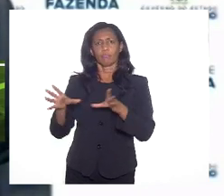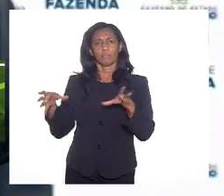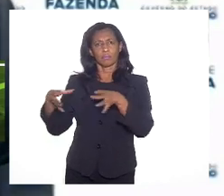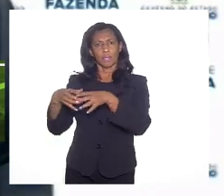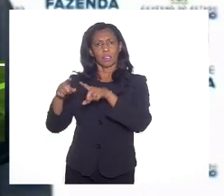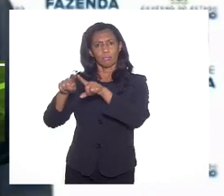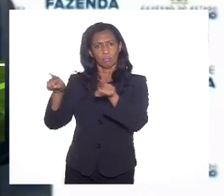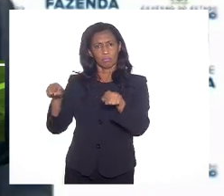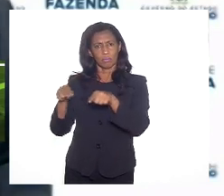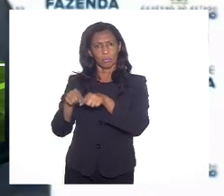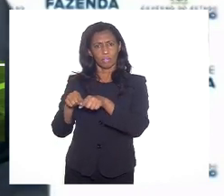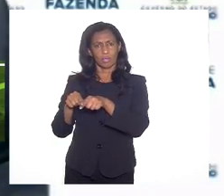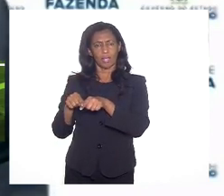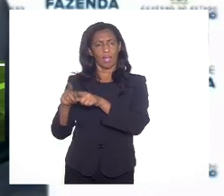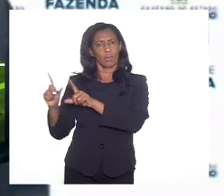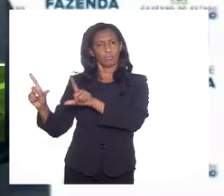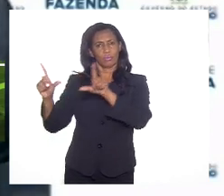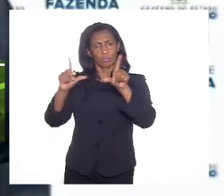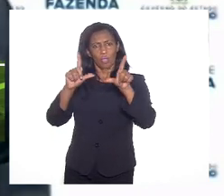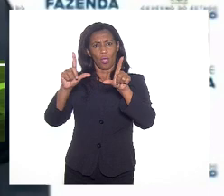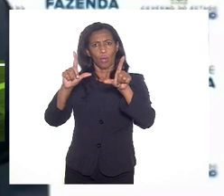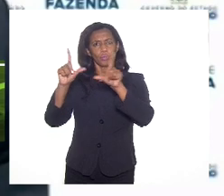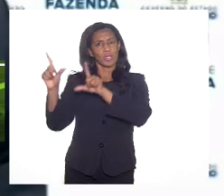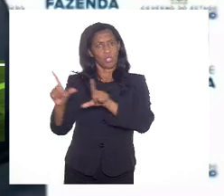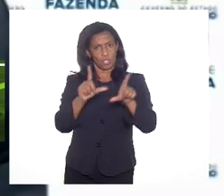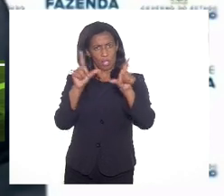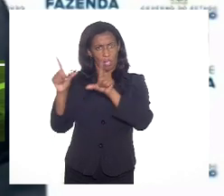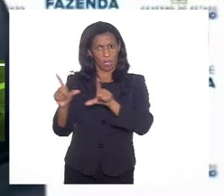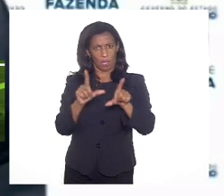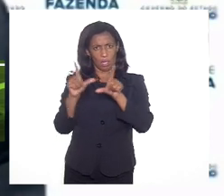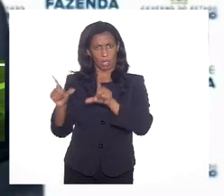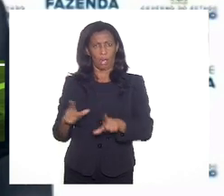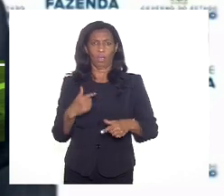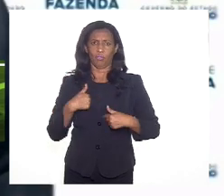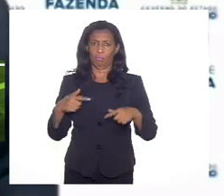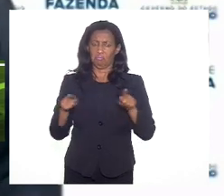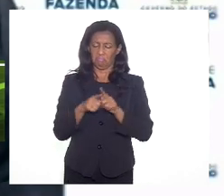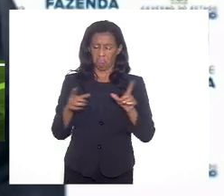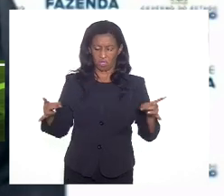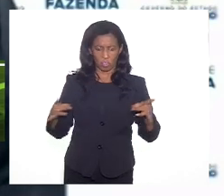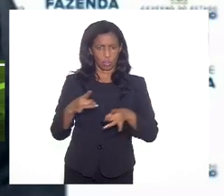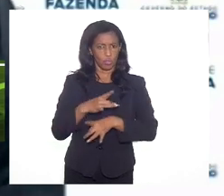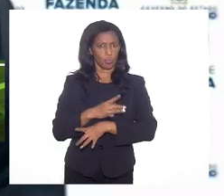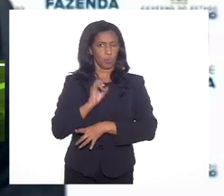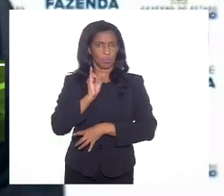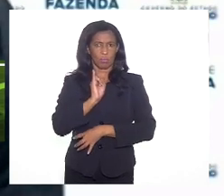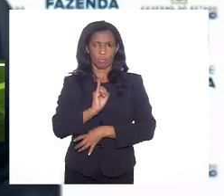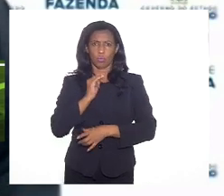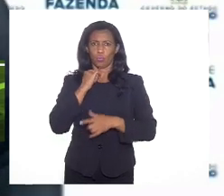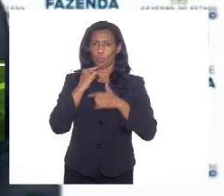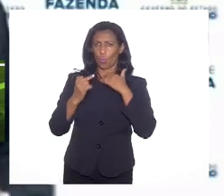deputado, a apresentação, e já de pronto me coloco também à disposição de todos os